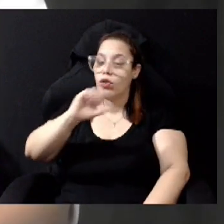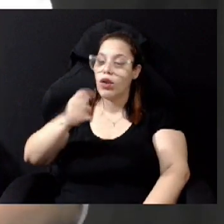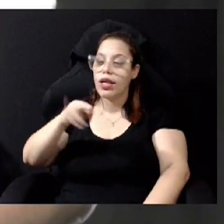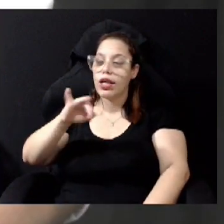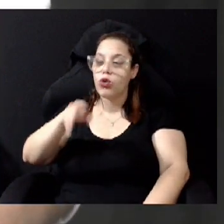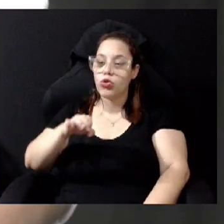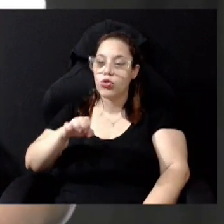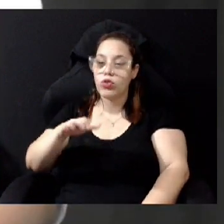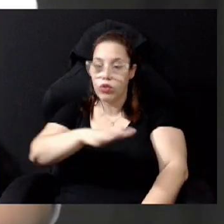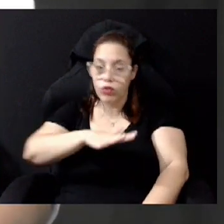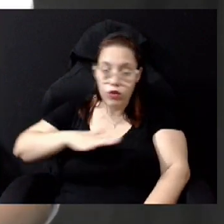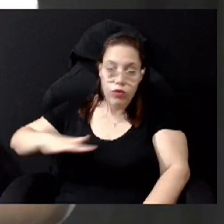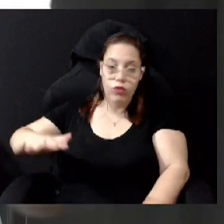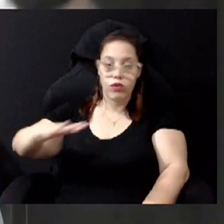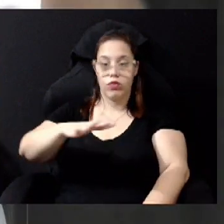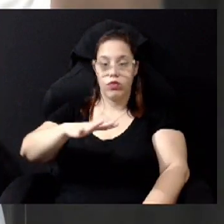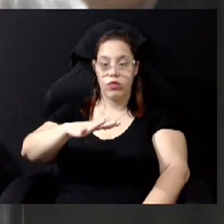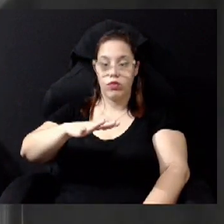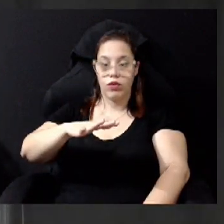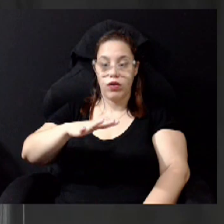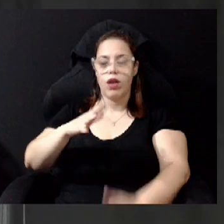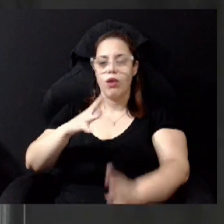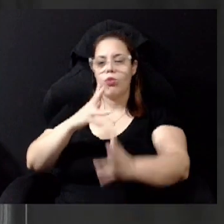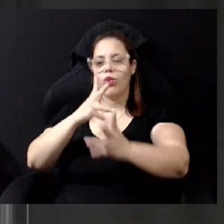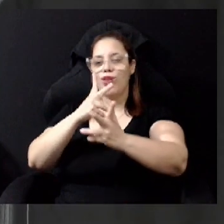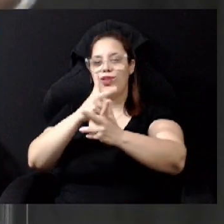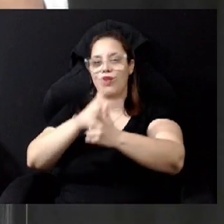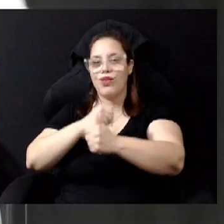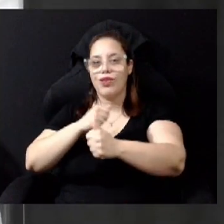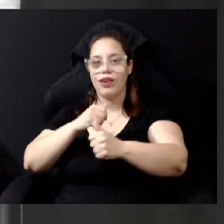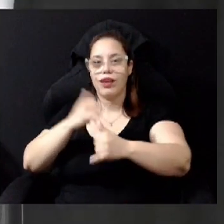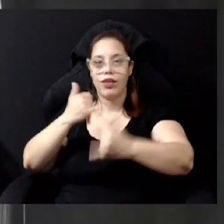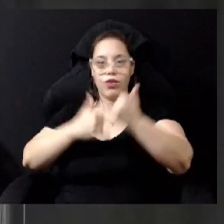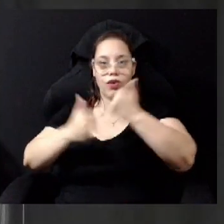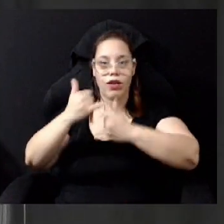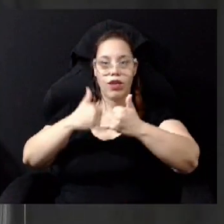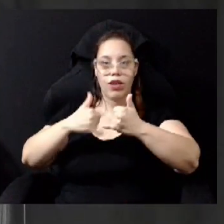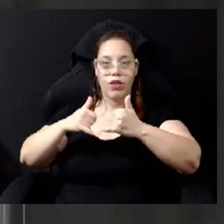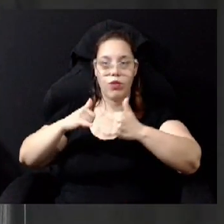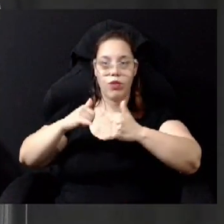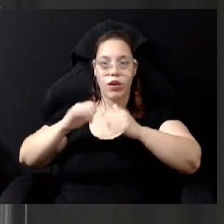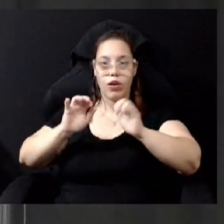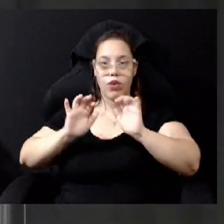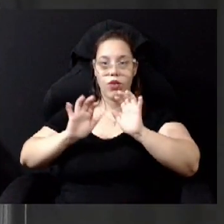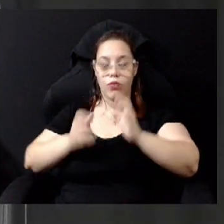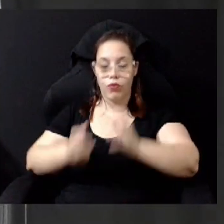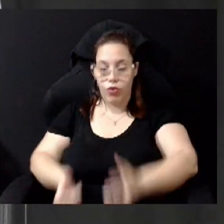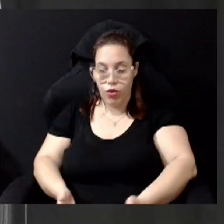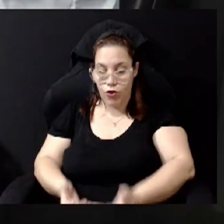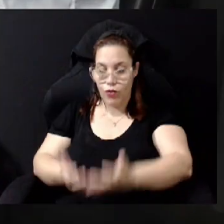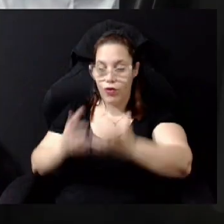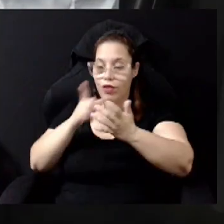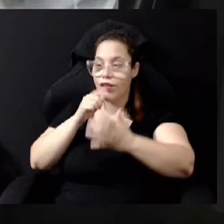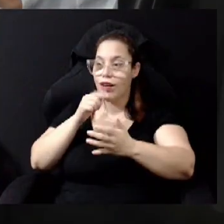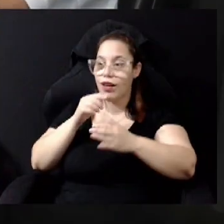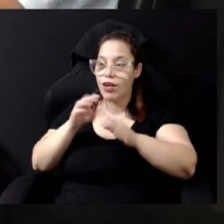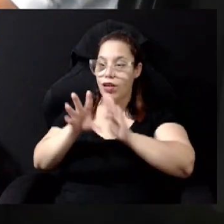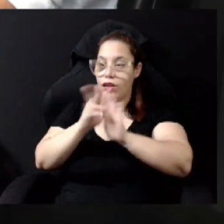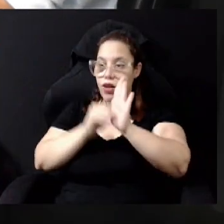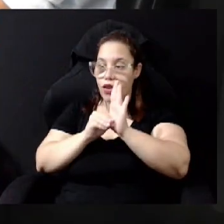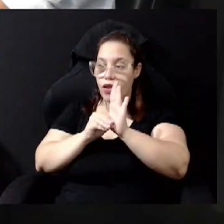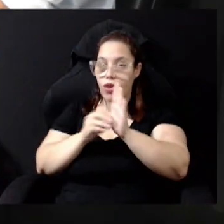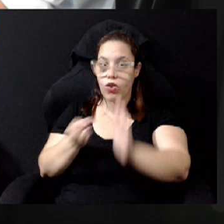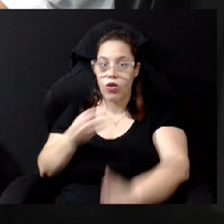espaço onde é muito lindo, tem brinquedos que jorram água que sai do chão. Naquele modelo do novo parque lá do